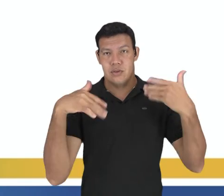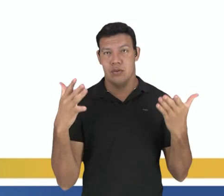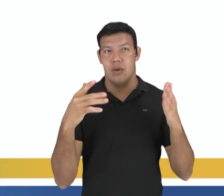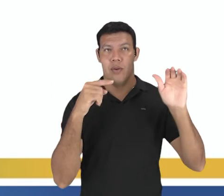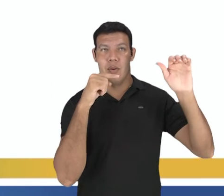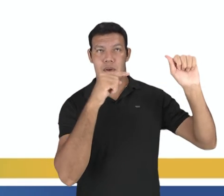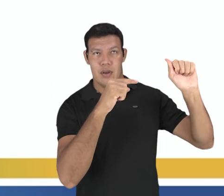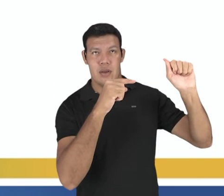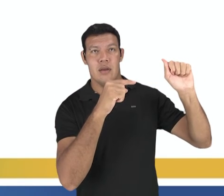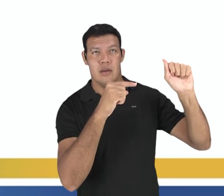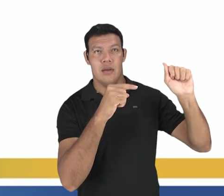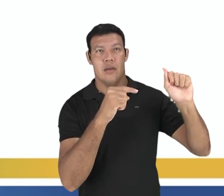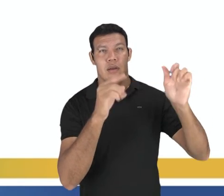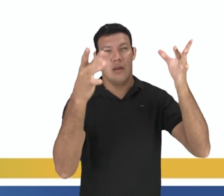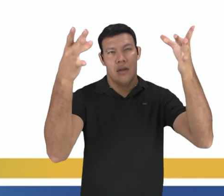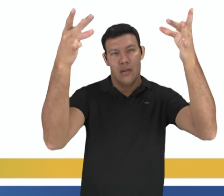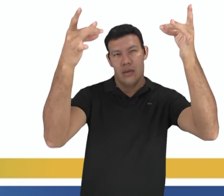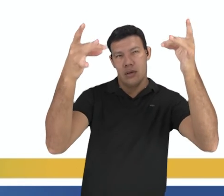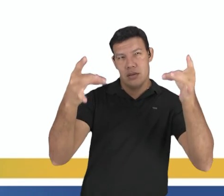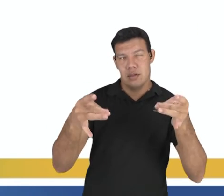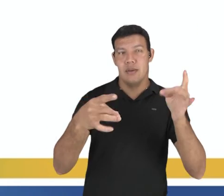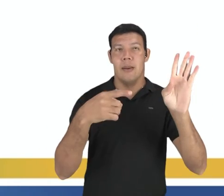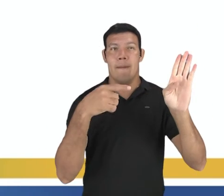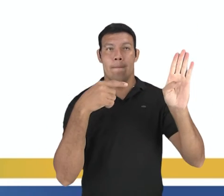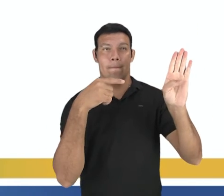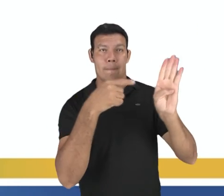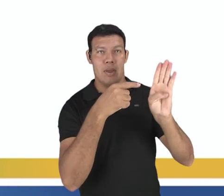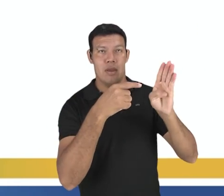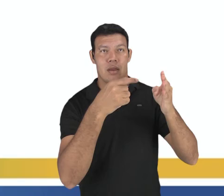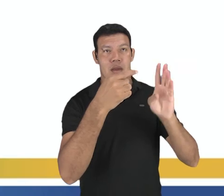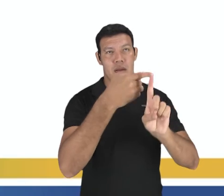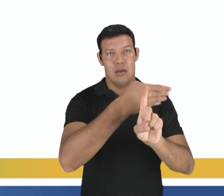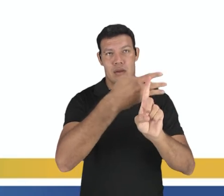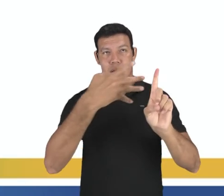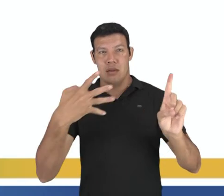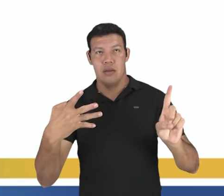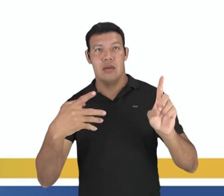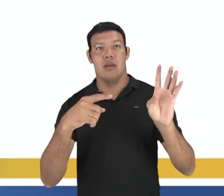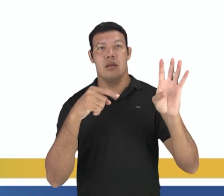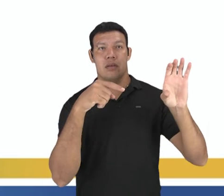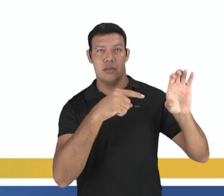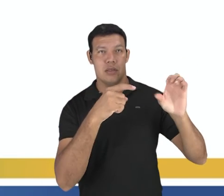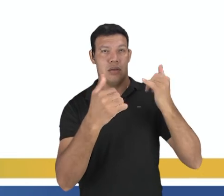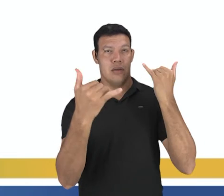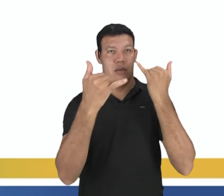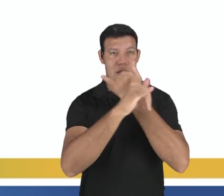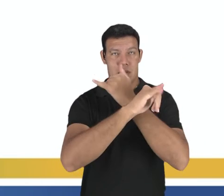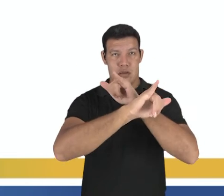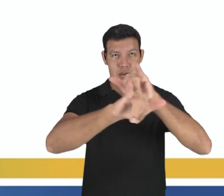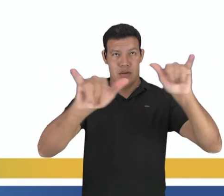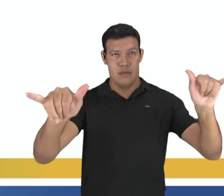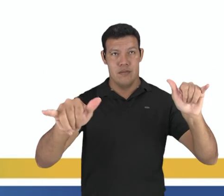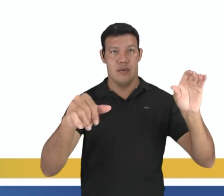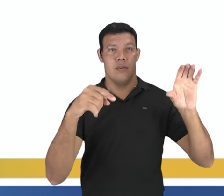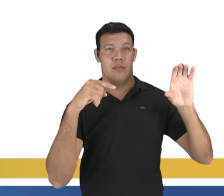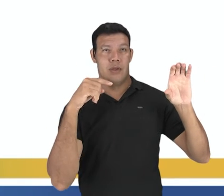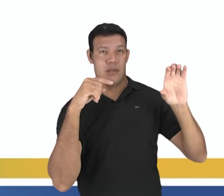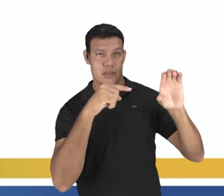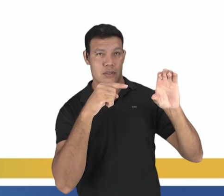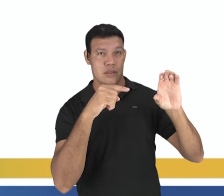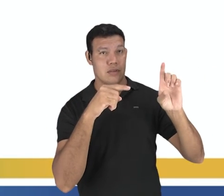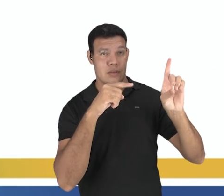Descrever. B. Argumentar. C. Informar. D. Convencer. Qual é, pessoal? É a